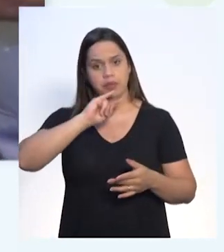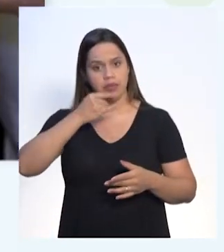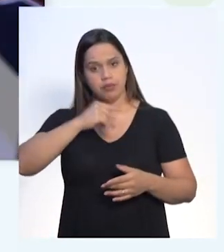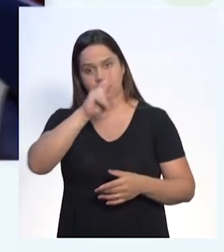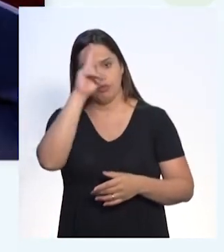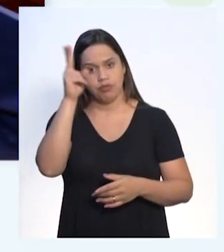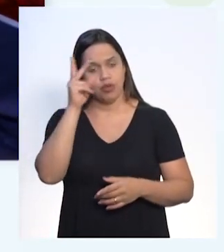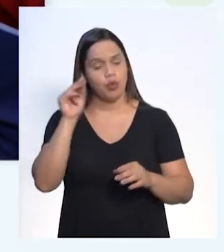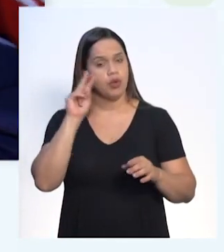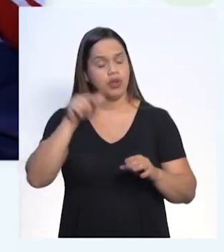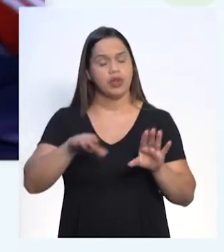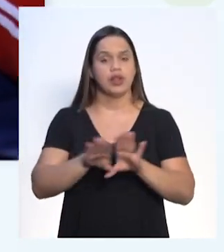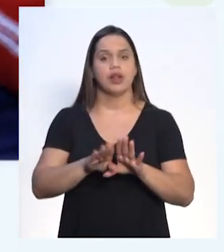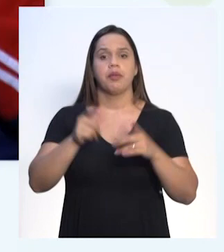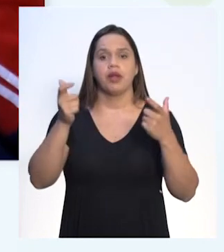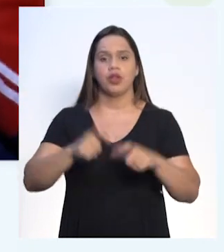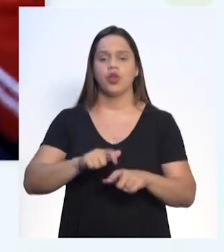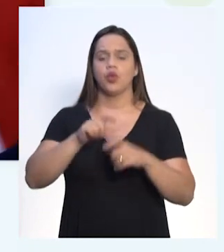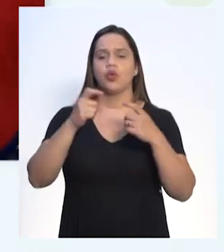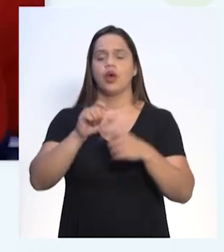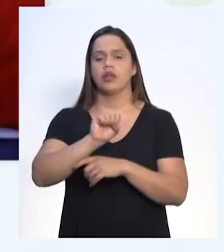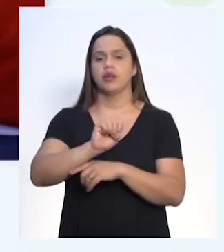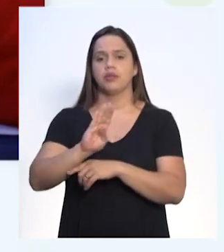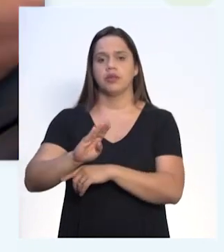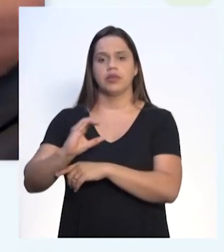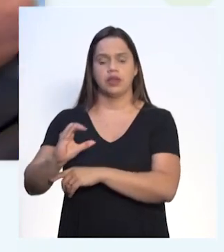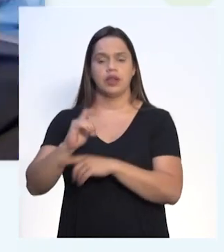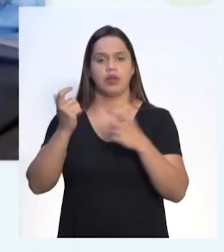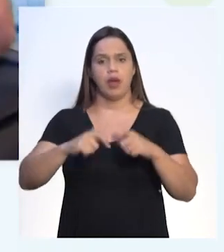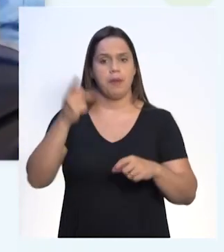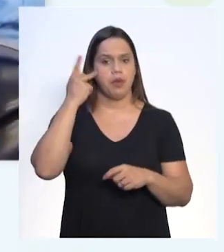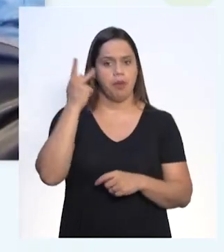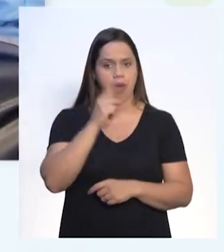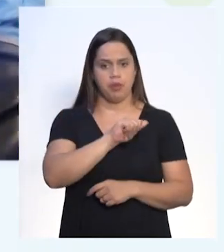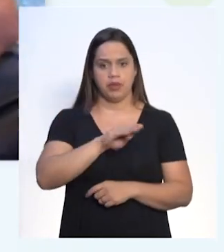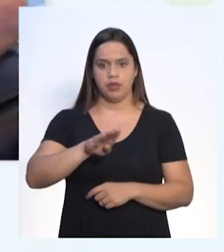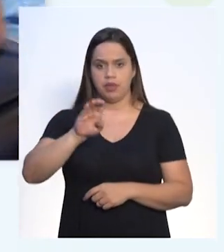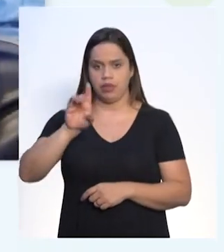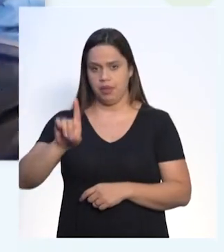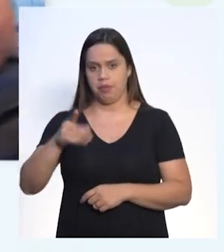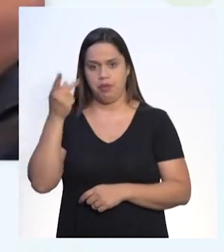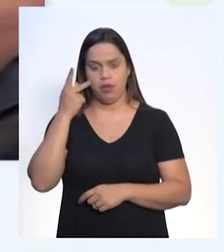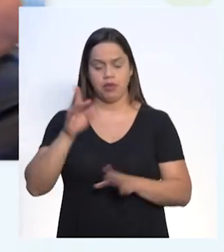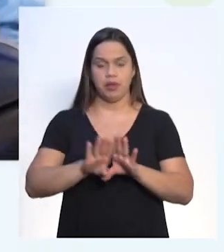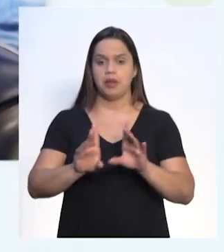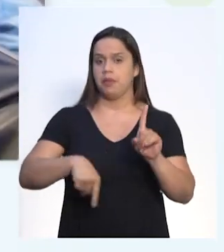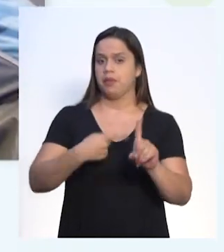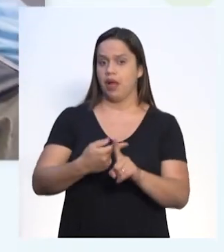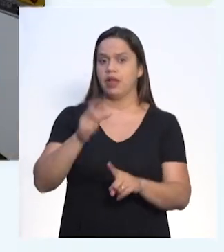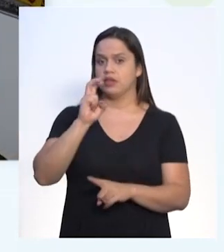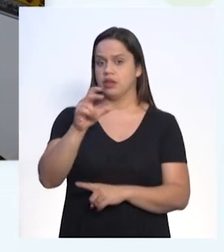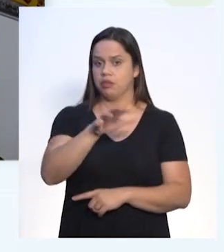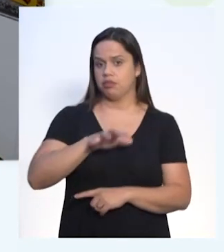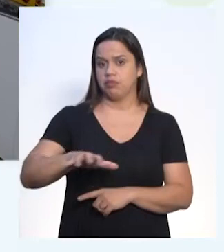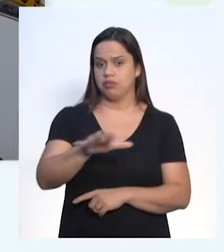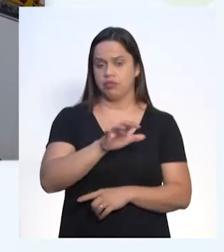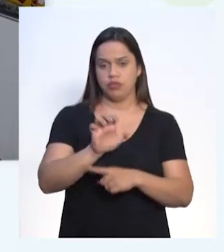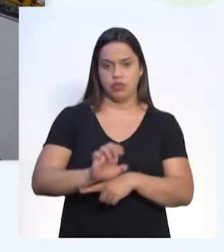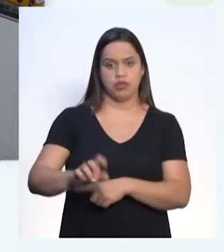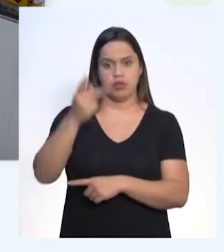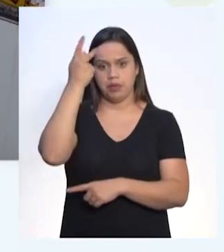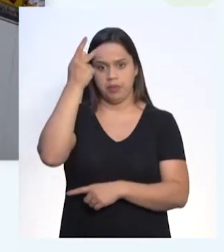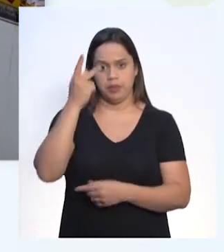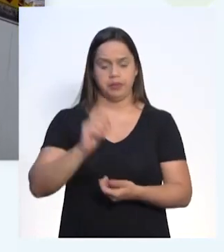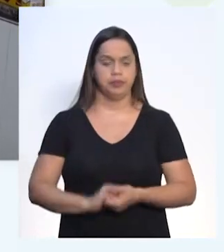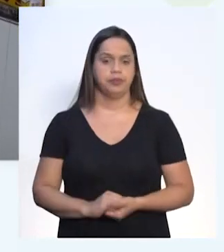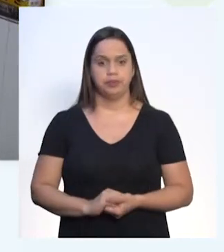5 anos em São Bernardo do Campo, no ABCD paulista, e em mais 5 regiões do estado.